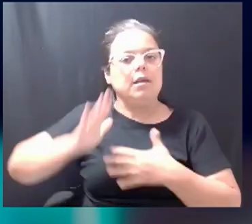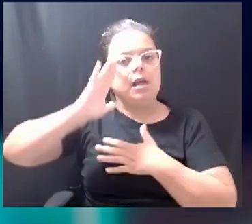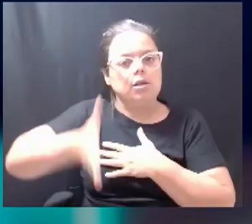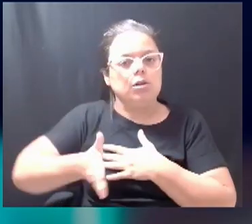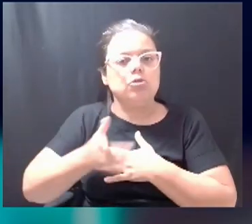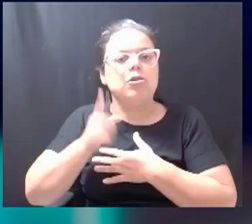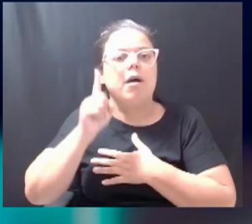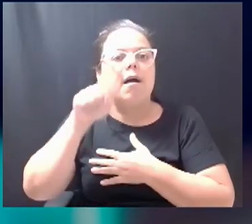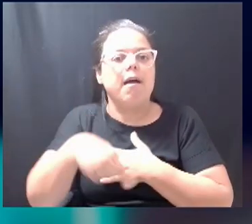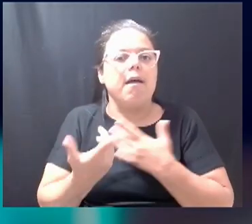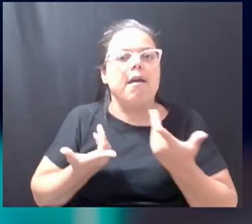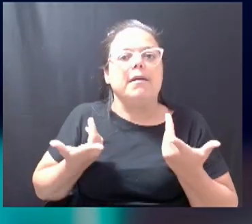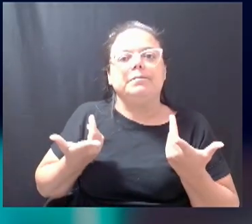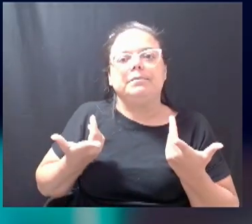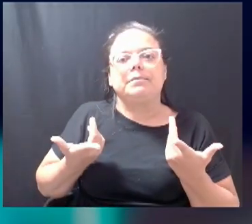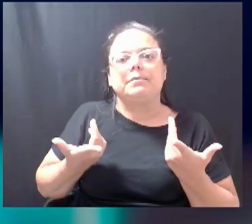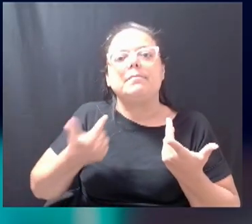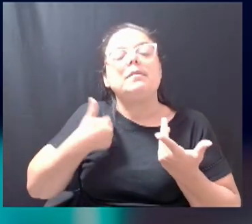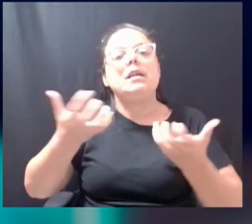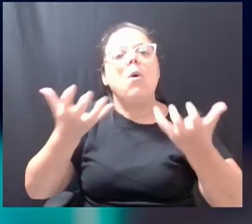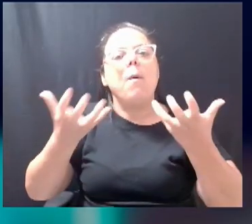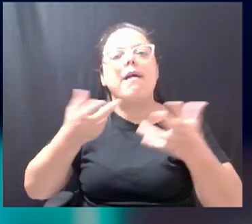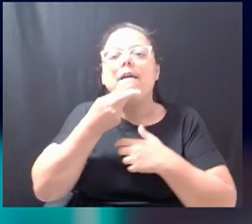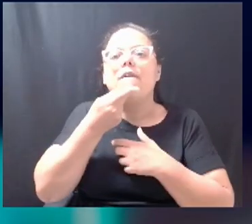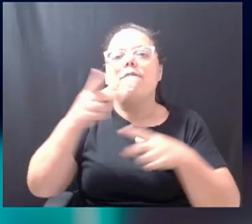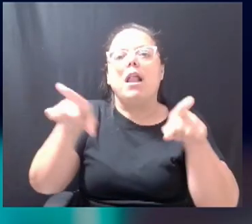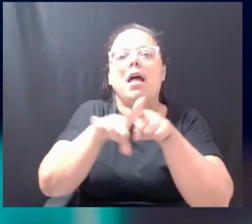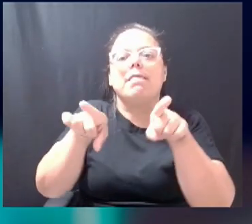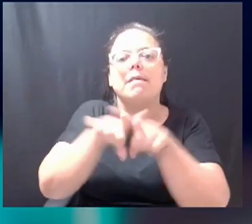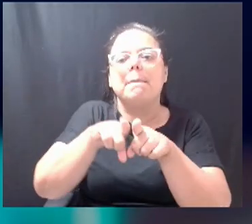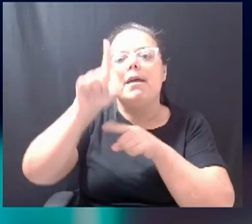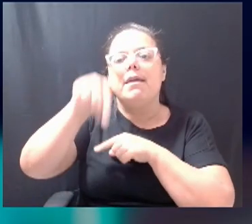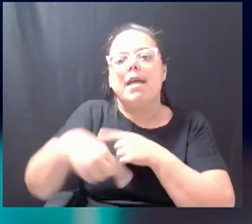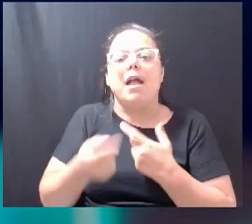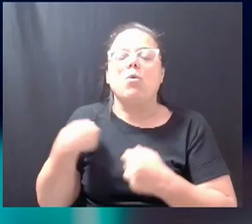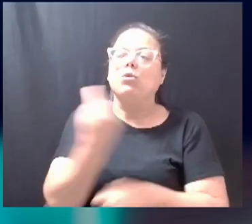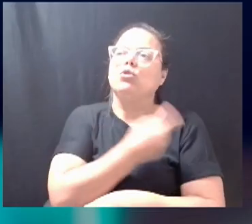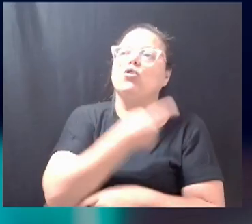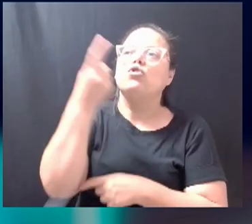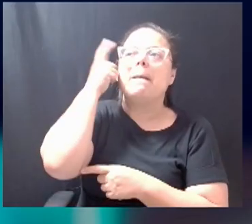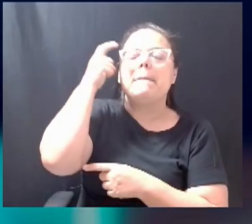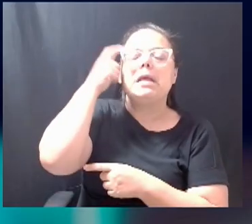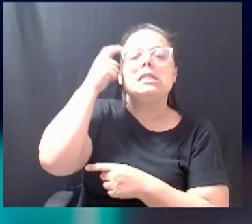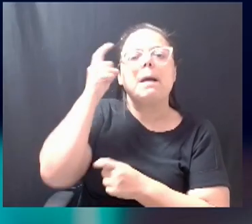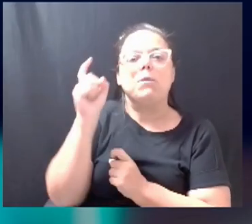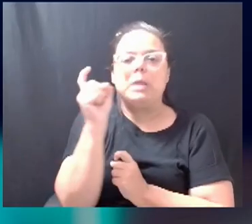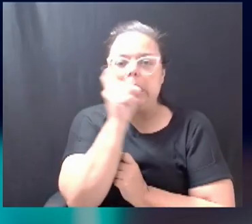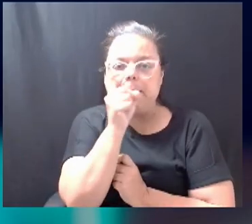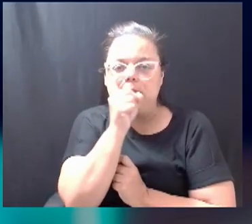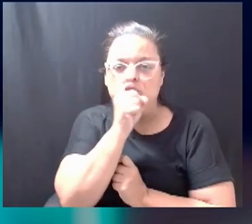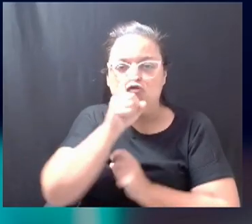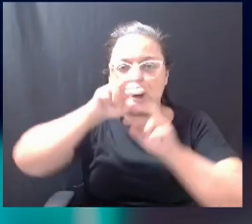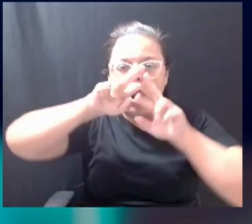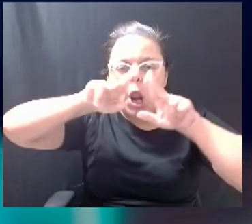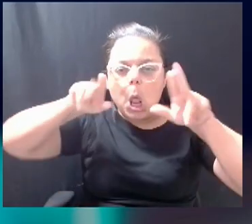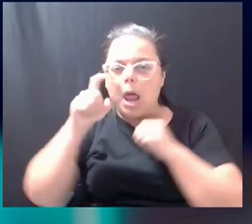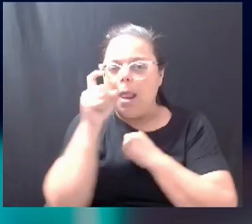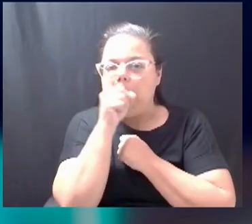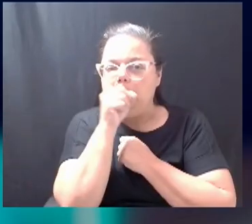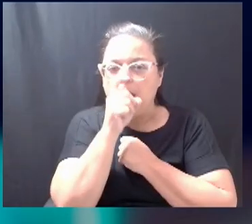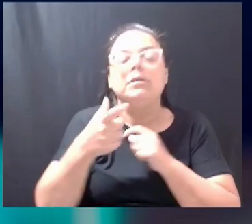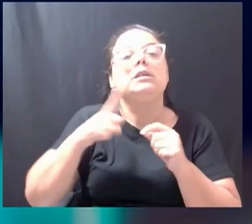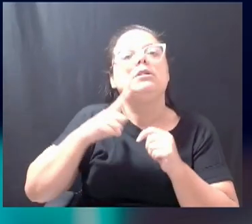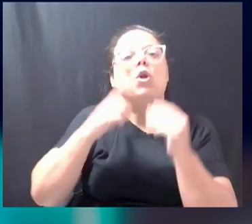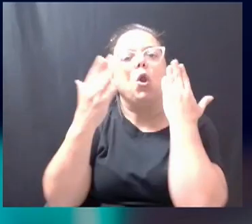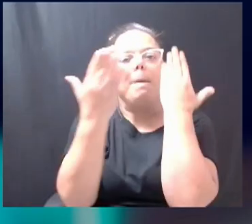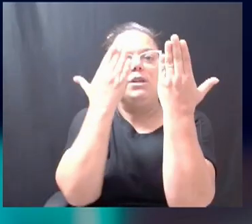E aí eu quero falar, então, de um ponto, né? Então, quando a gente pensa nos mitos, a questão de que é o psicólogo que trata quem